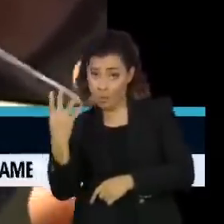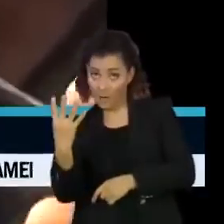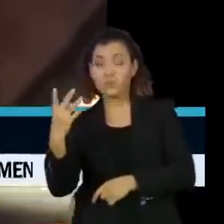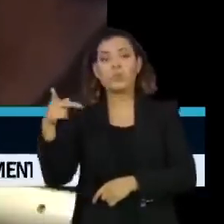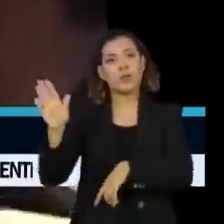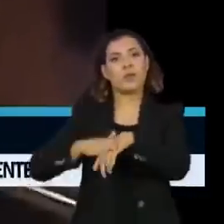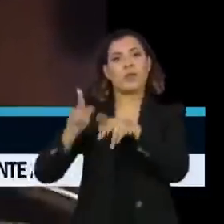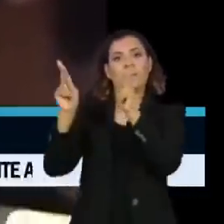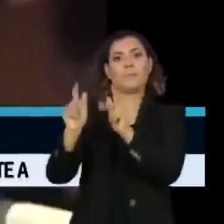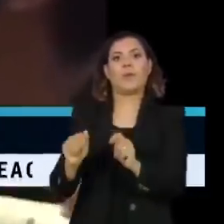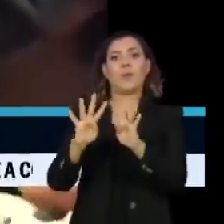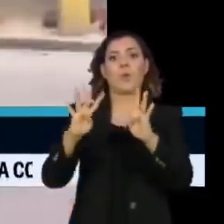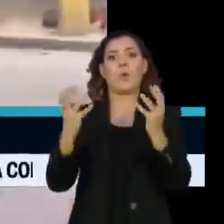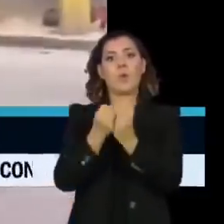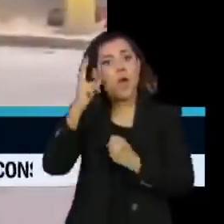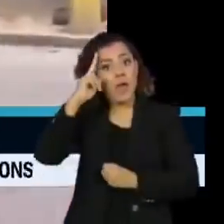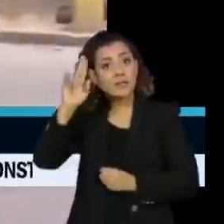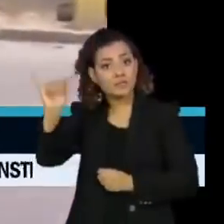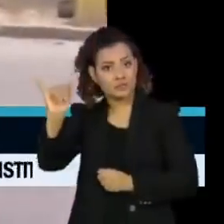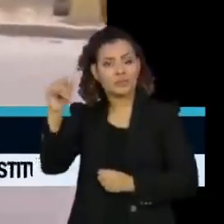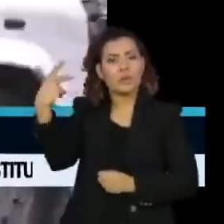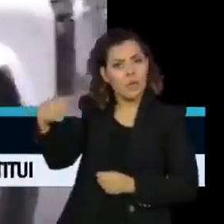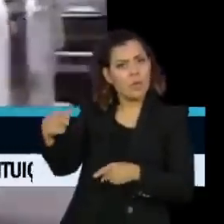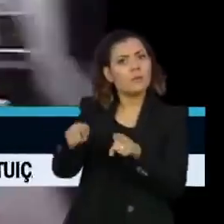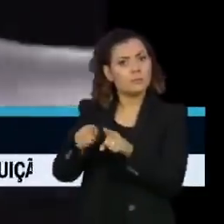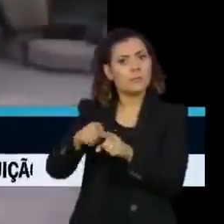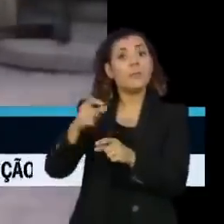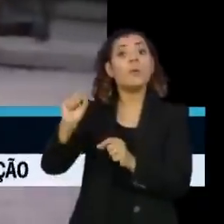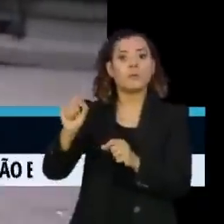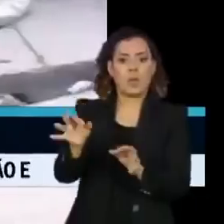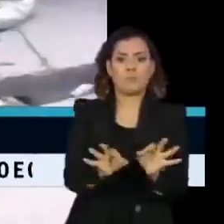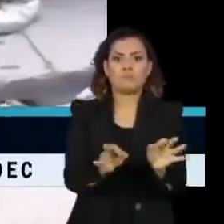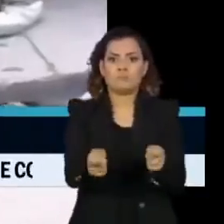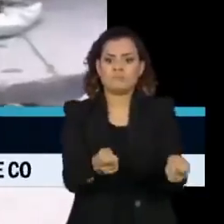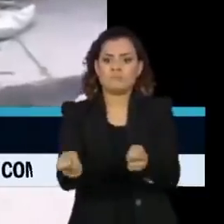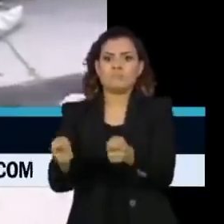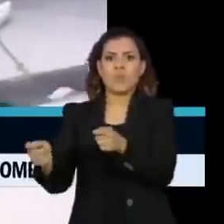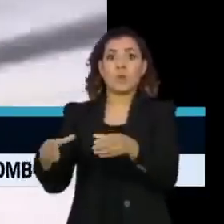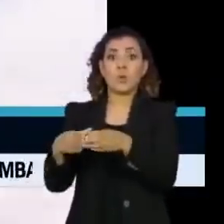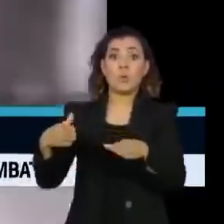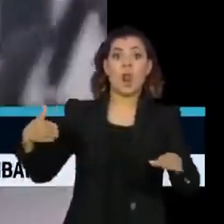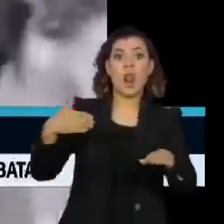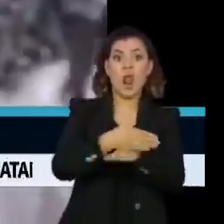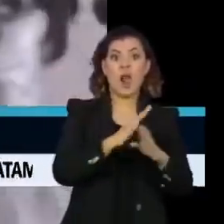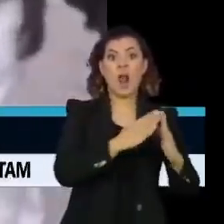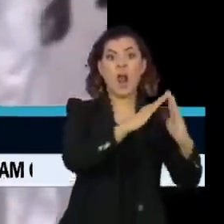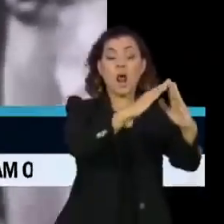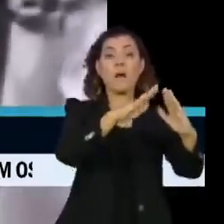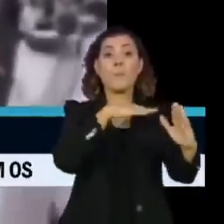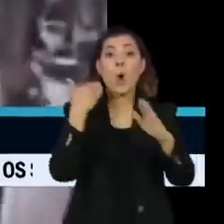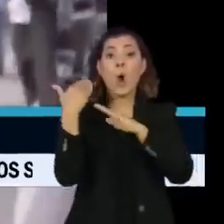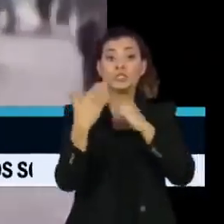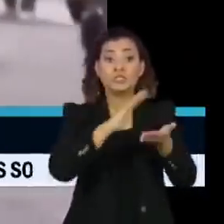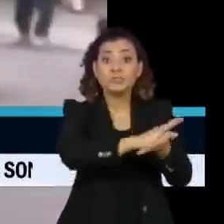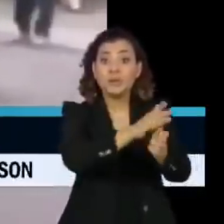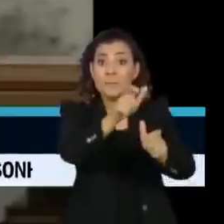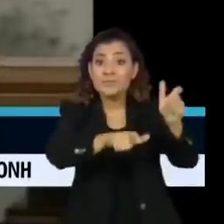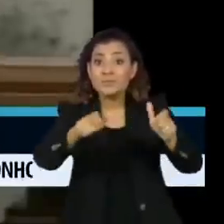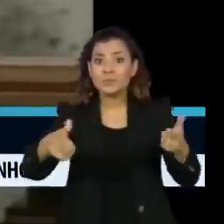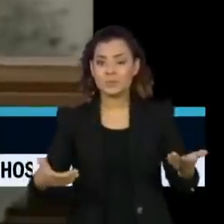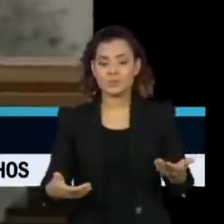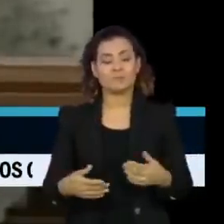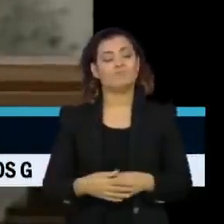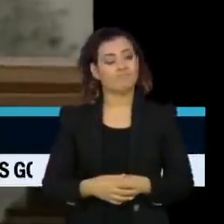da missão de paz da ONU no Haiti. No ano seguinte, ordenou a invasão de uma comunidade que terminou na morte de dezenas de